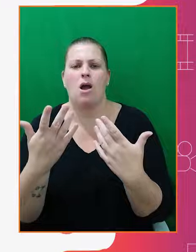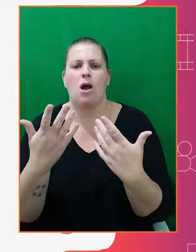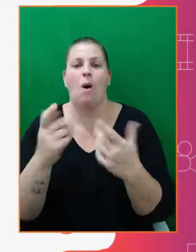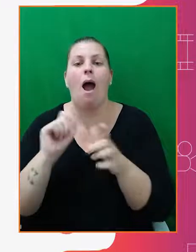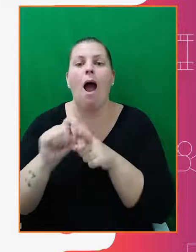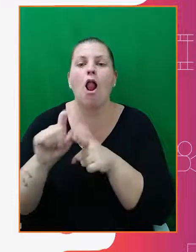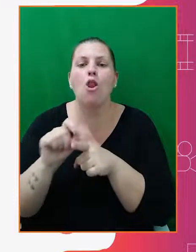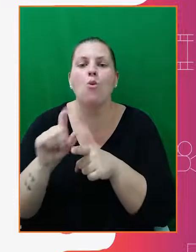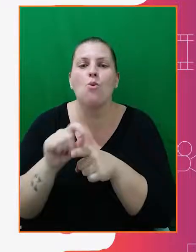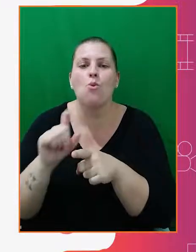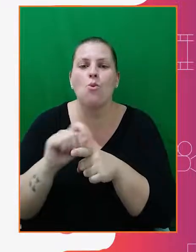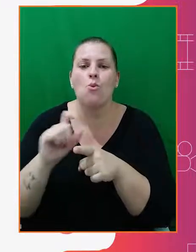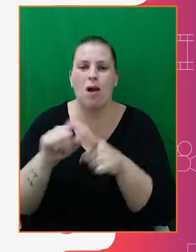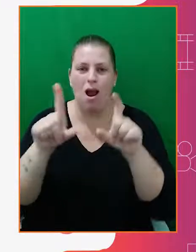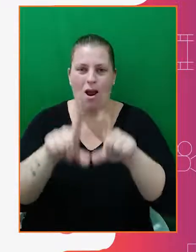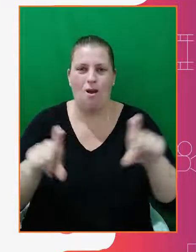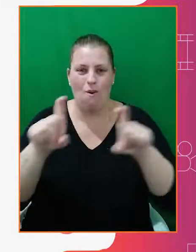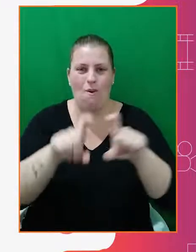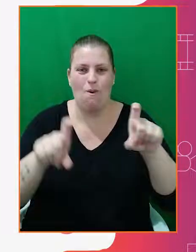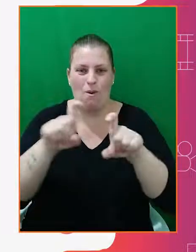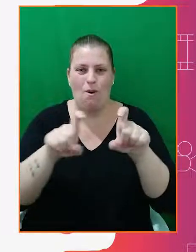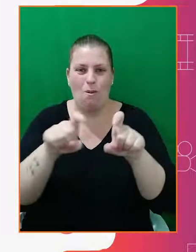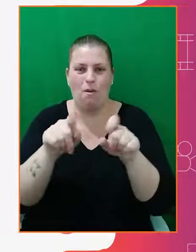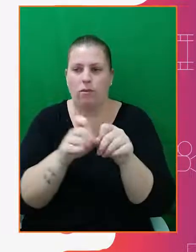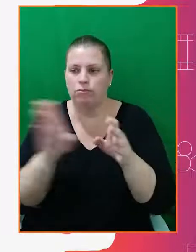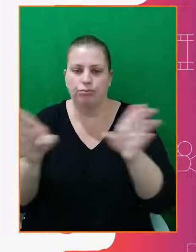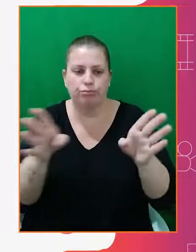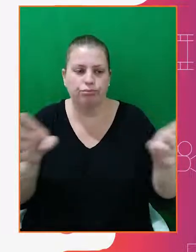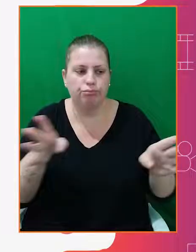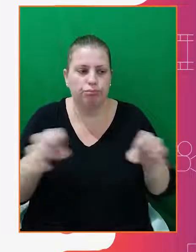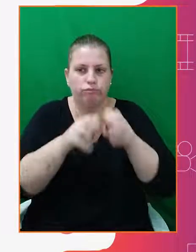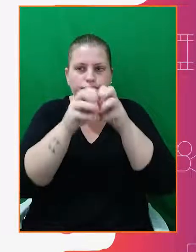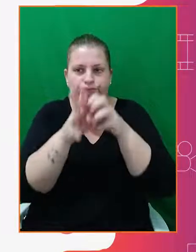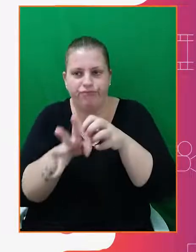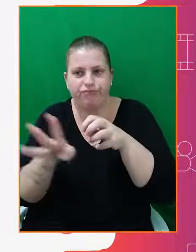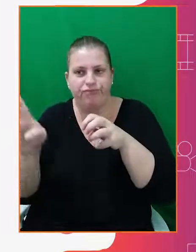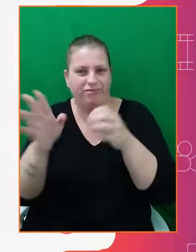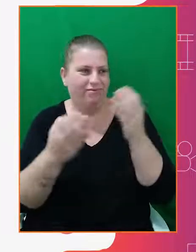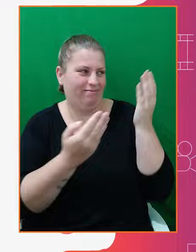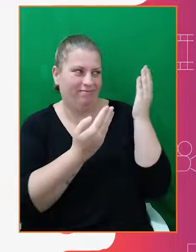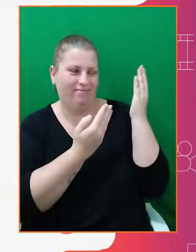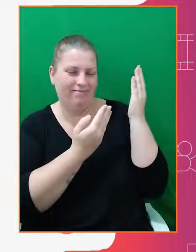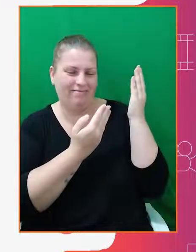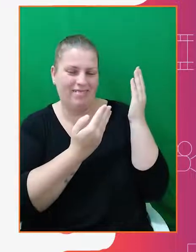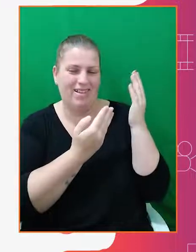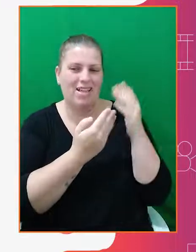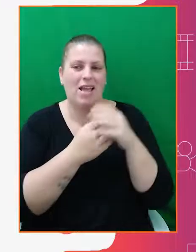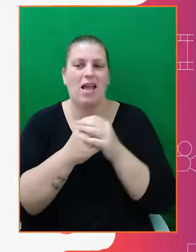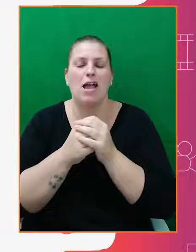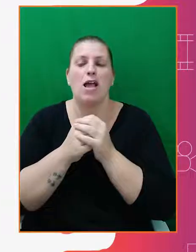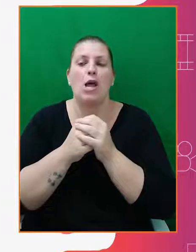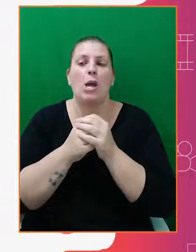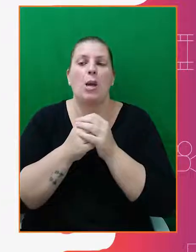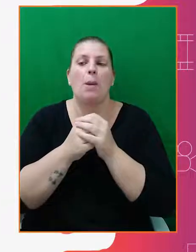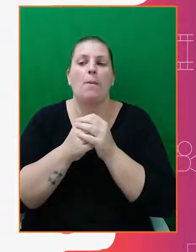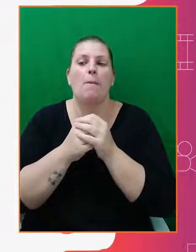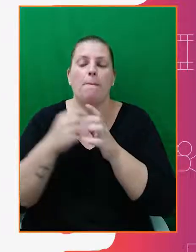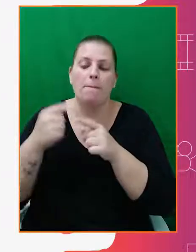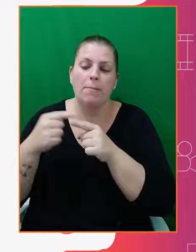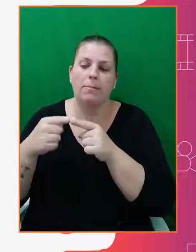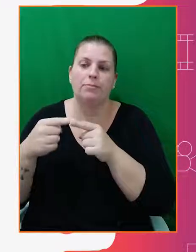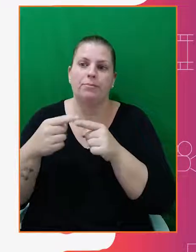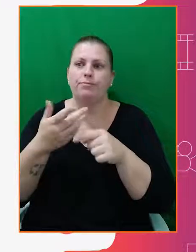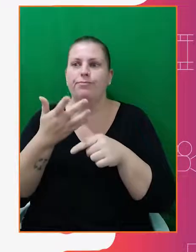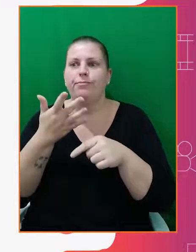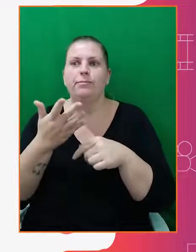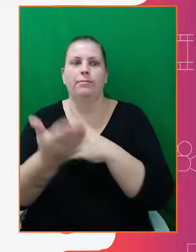comum se alugar centrais de processamento para renderizar as produções 3D. E hoje esse processo é muito